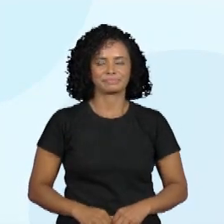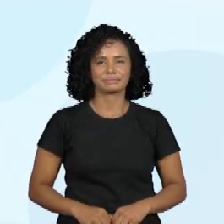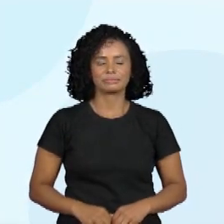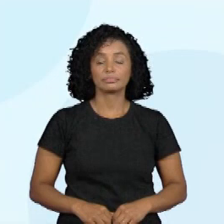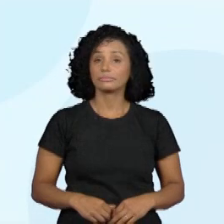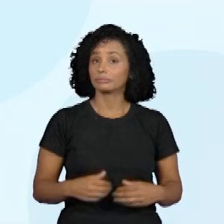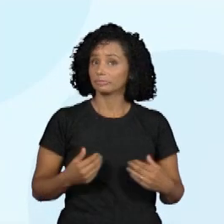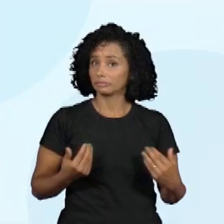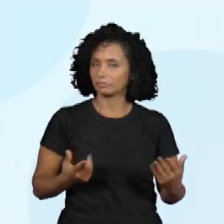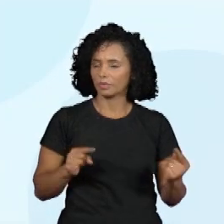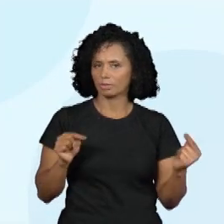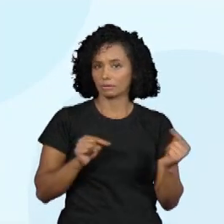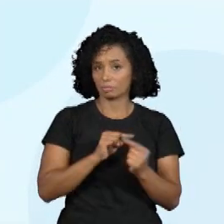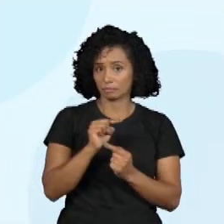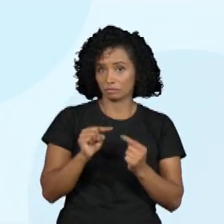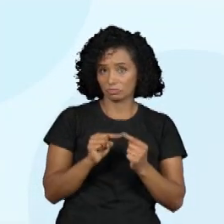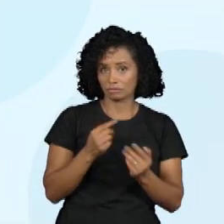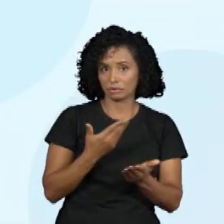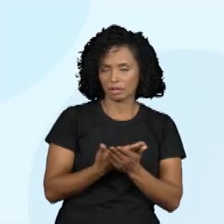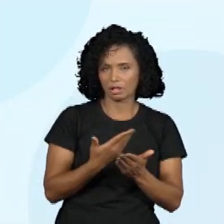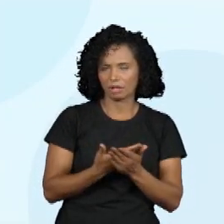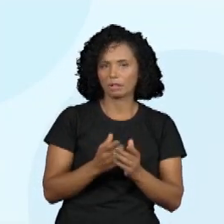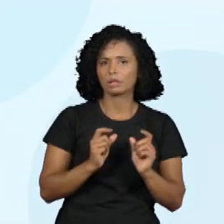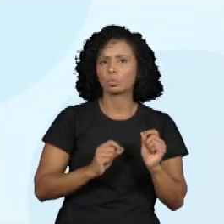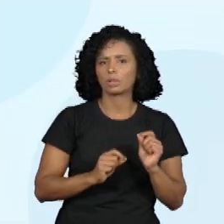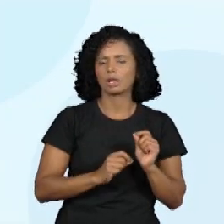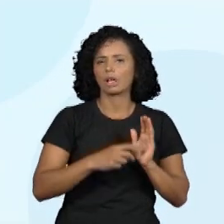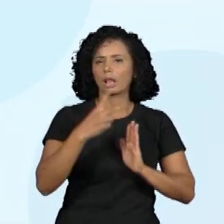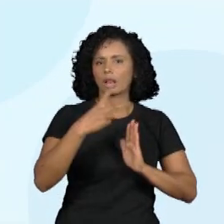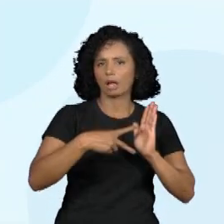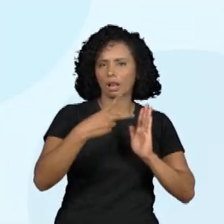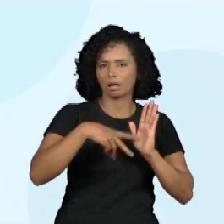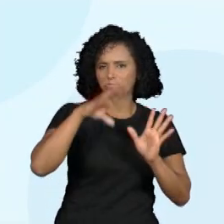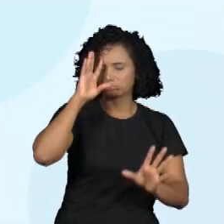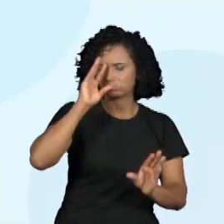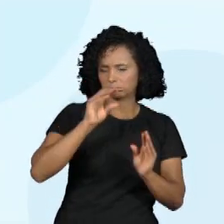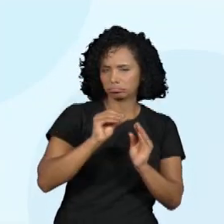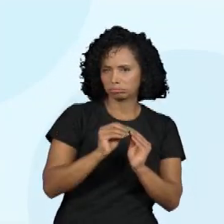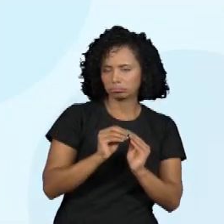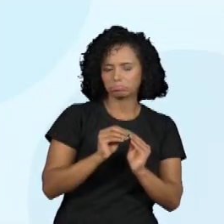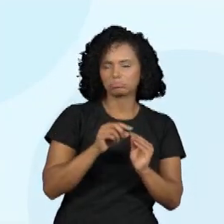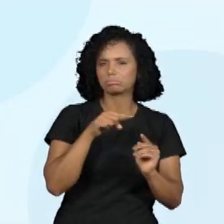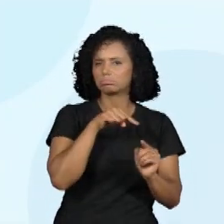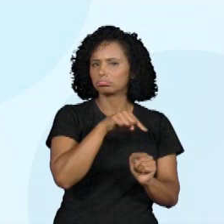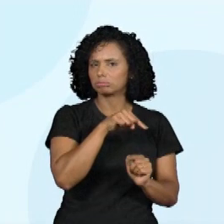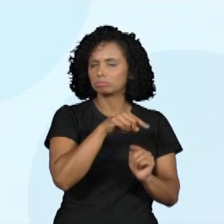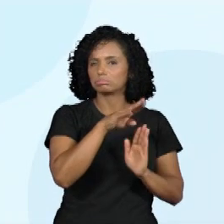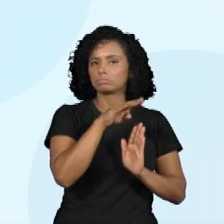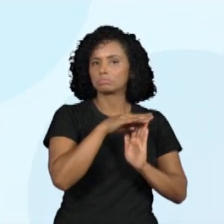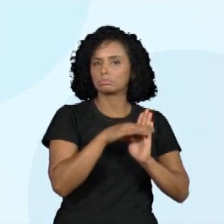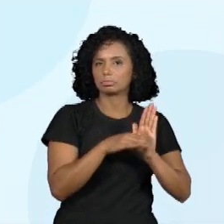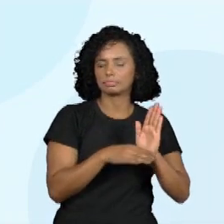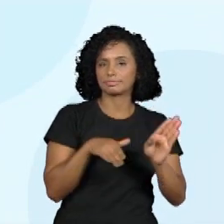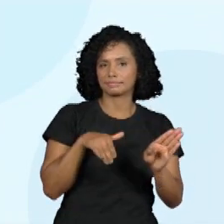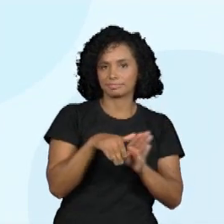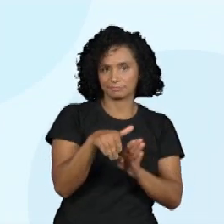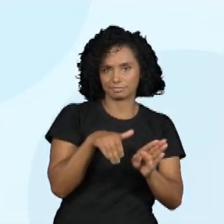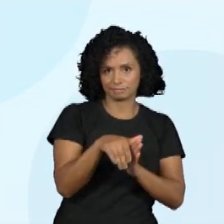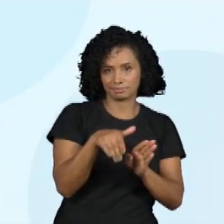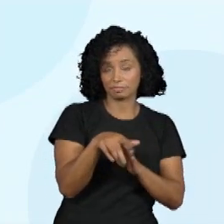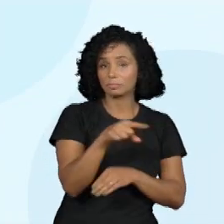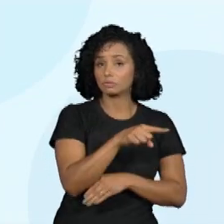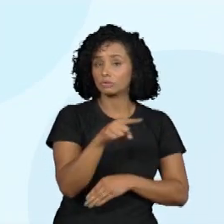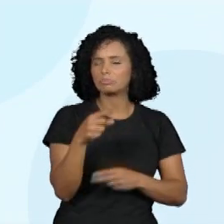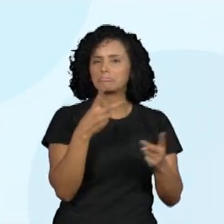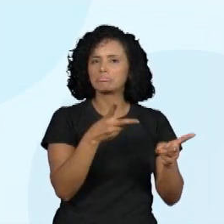Então, os objetivos da aula de hoje: leitura e compreensão de texto instrucional, bem como identificar características